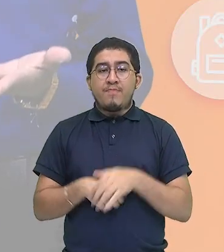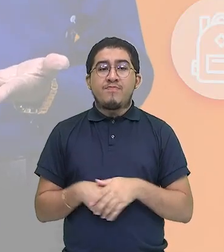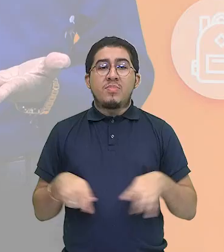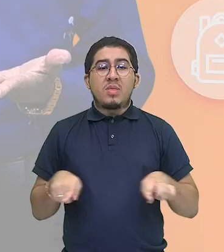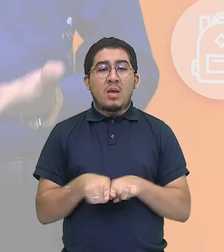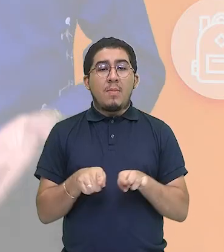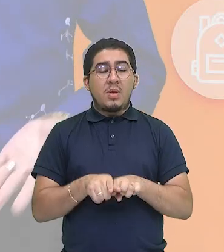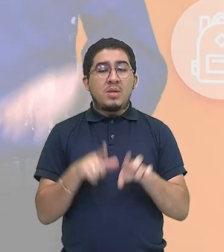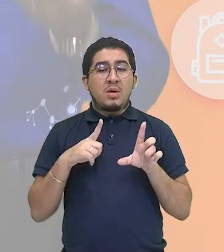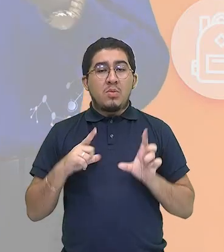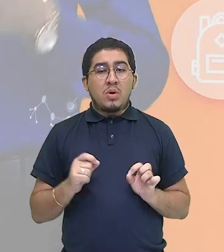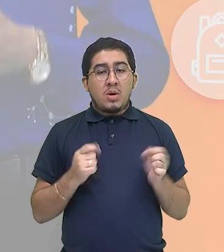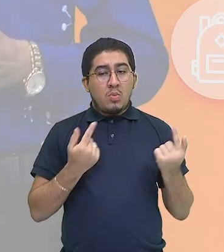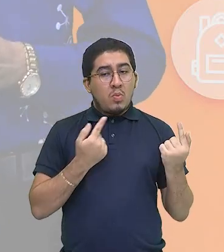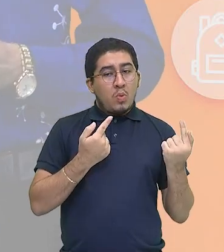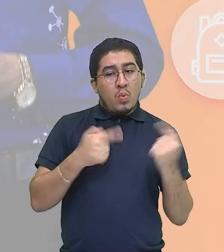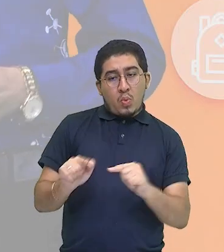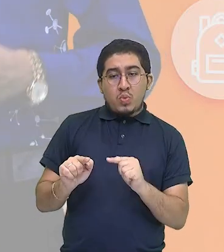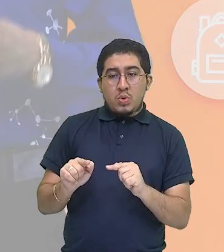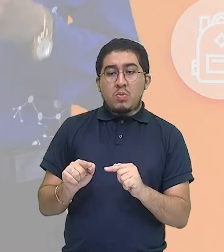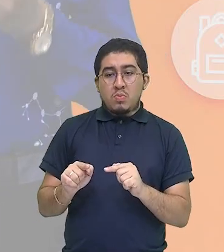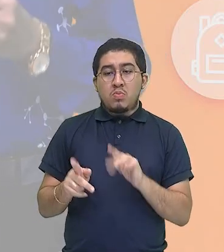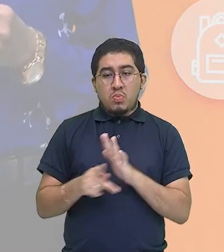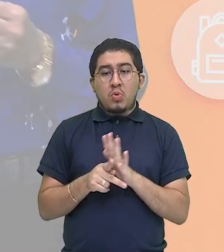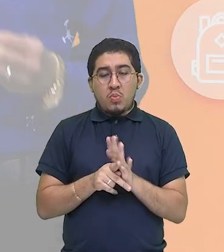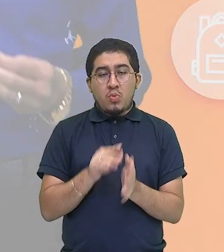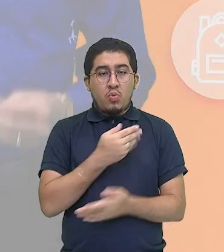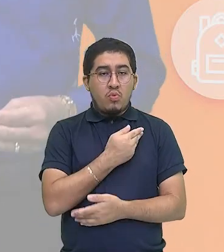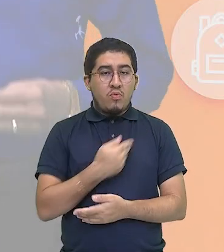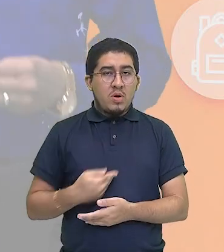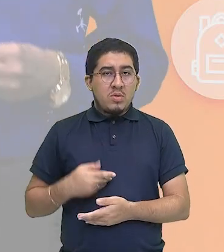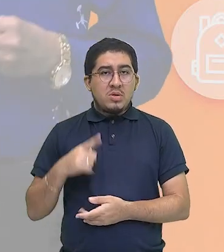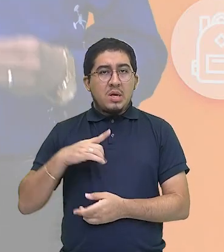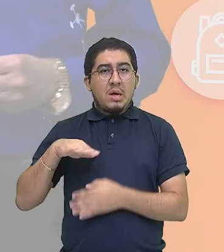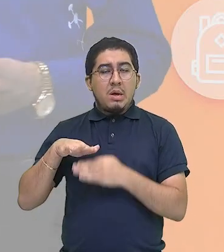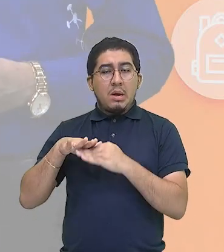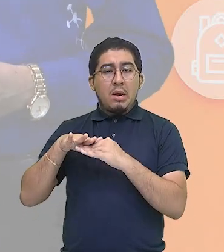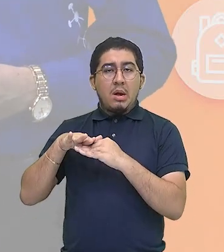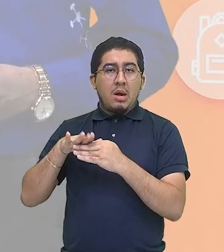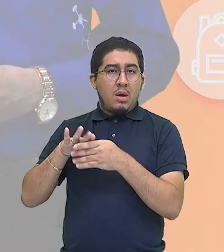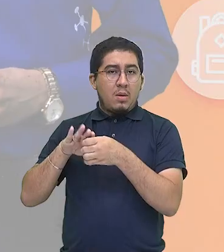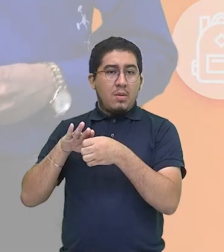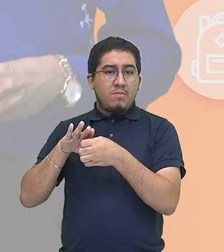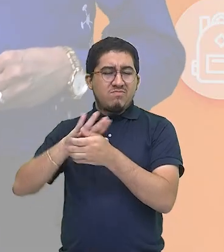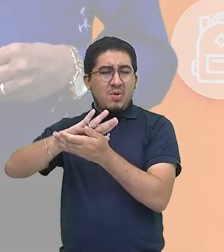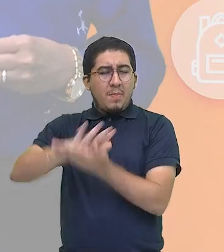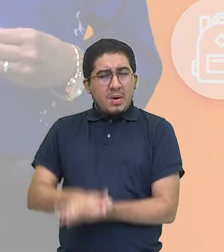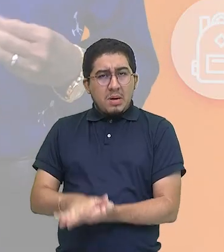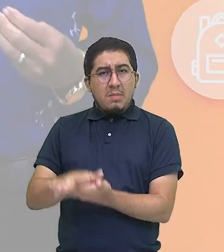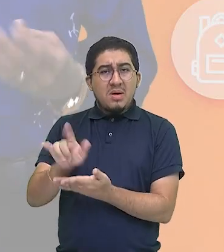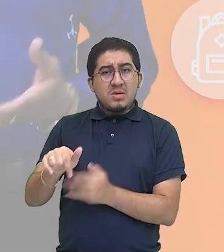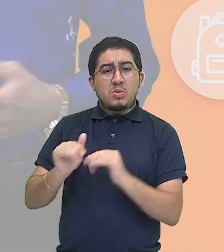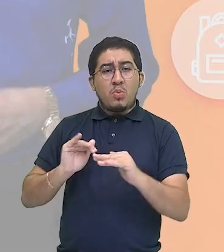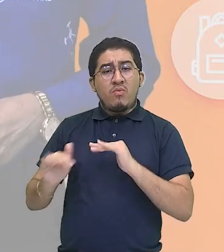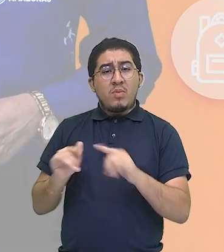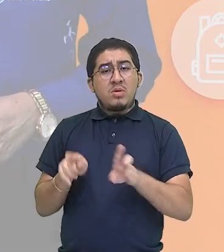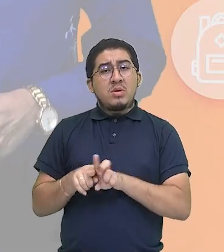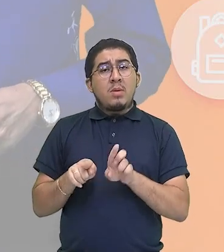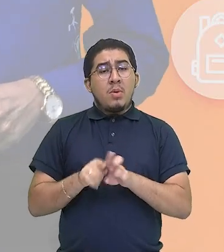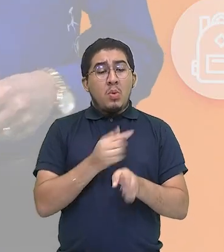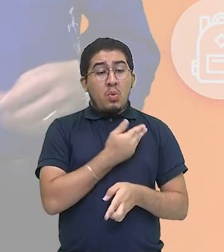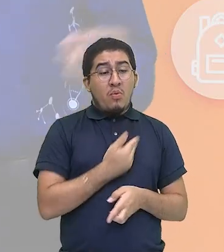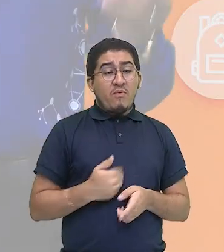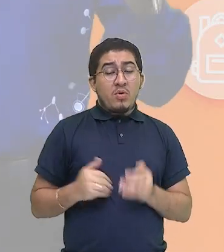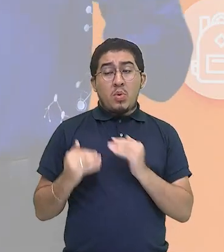uma contrapartida do governo, que reprime aí esses movimentos, que às vezes não